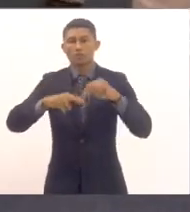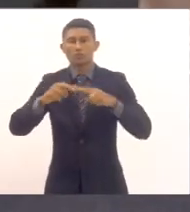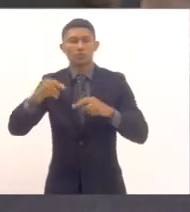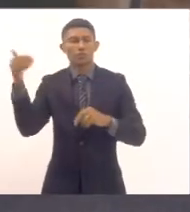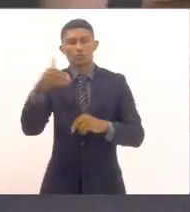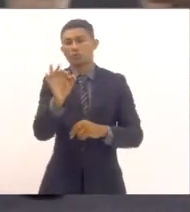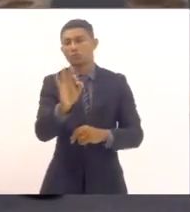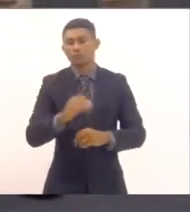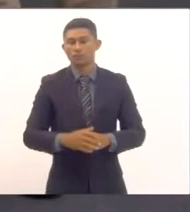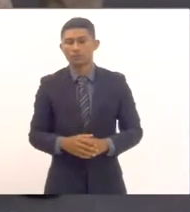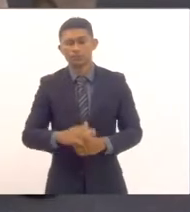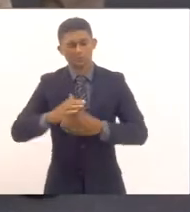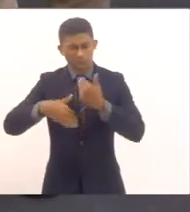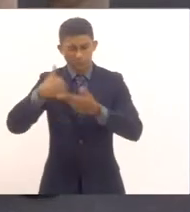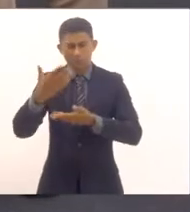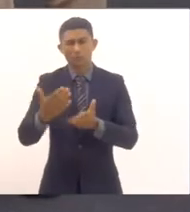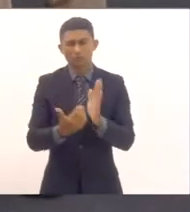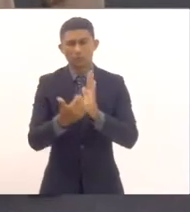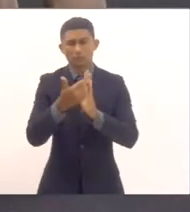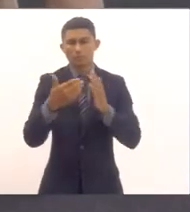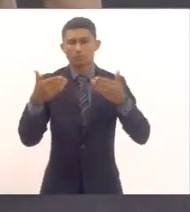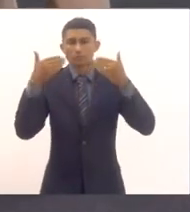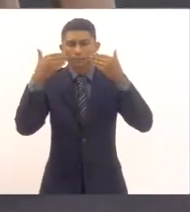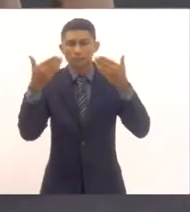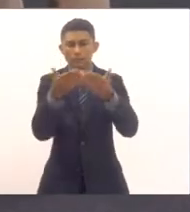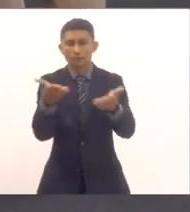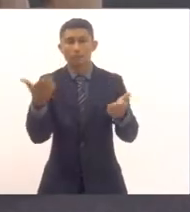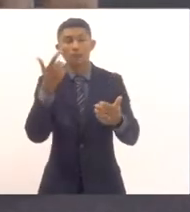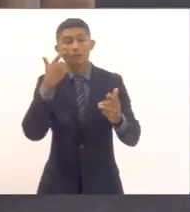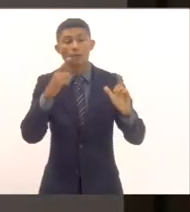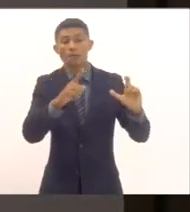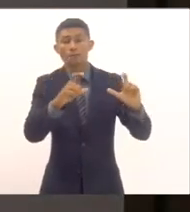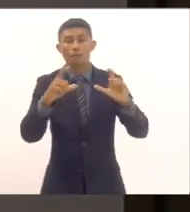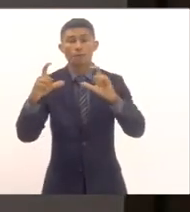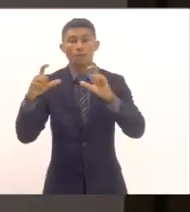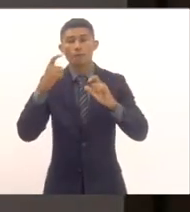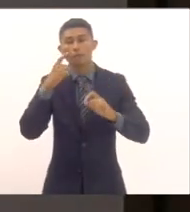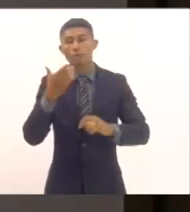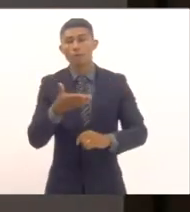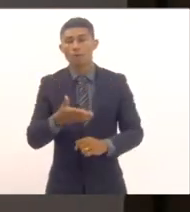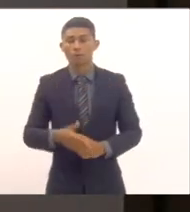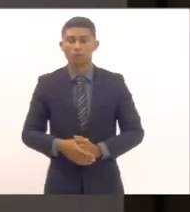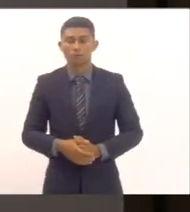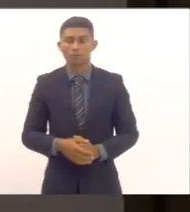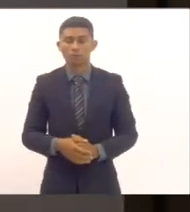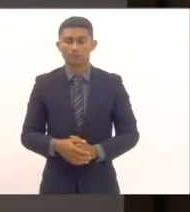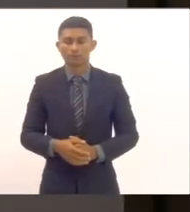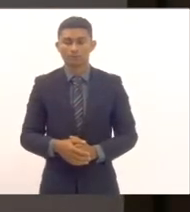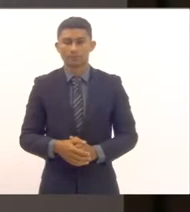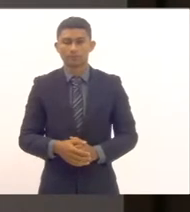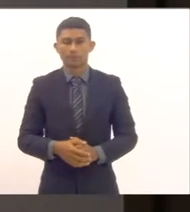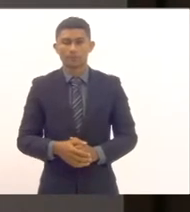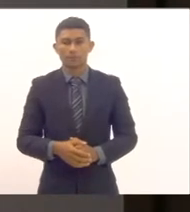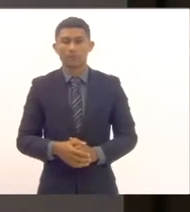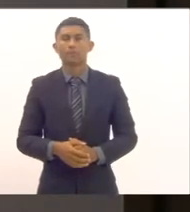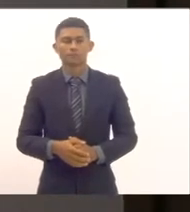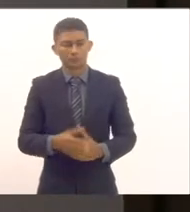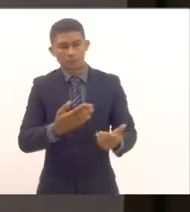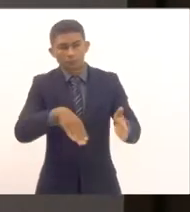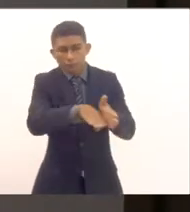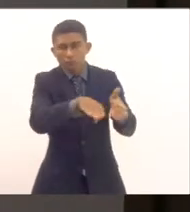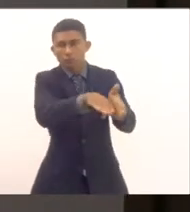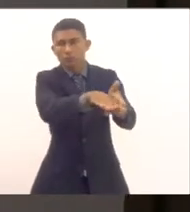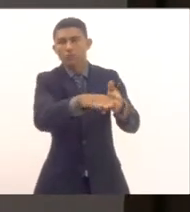Essas são nossas imagens da operação nessas Estações os sons estações da